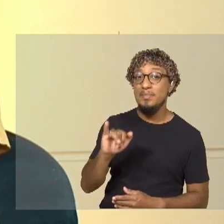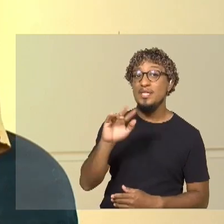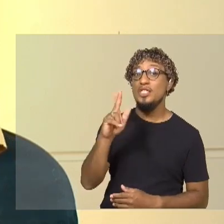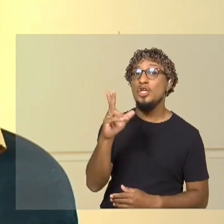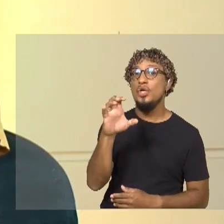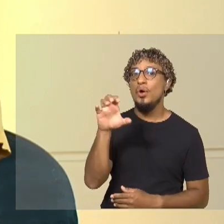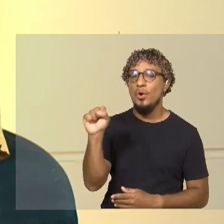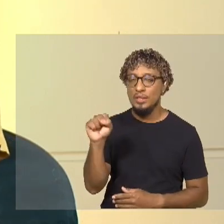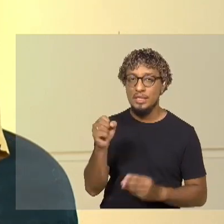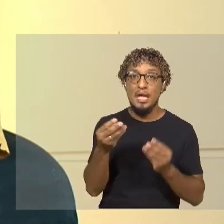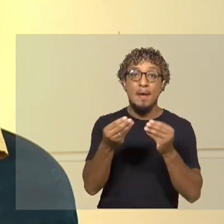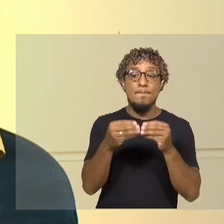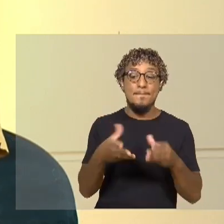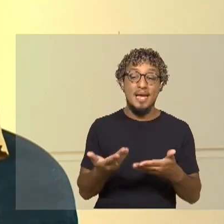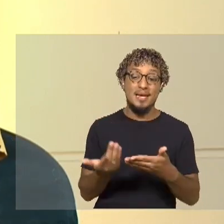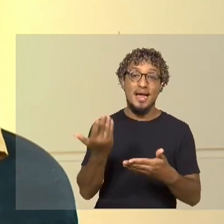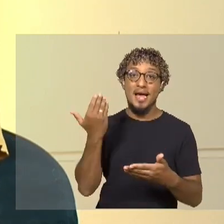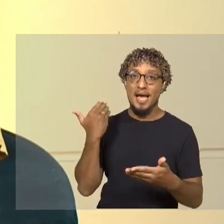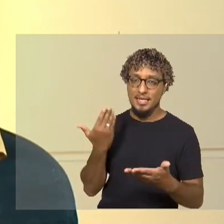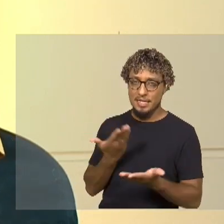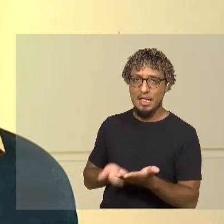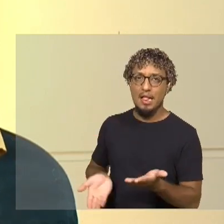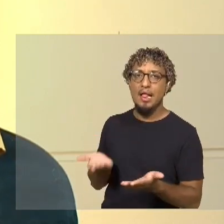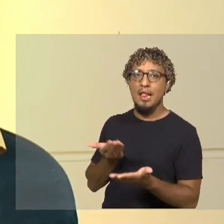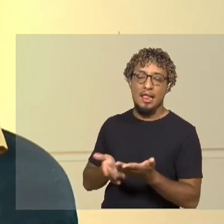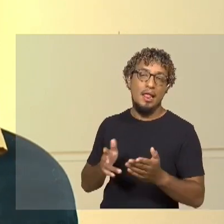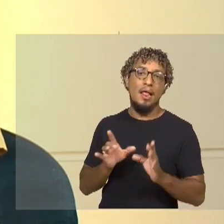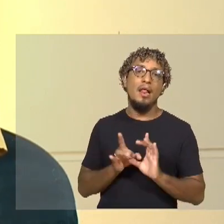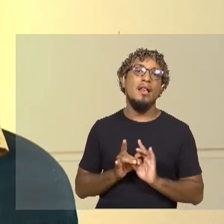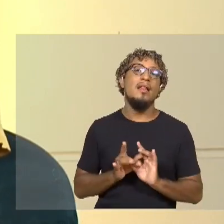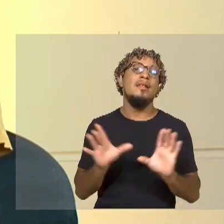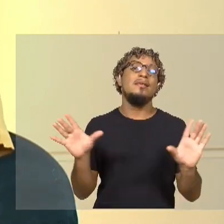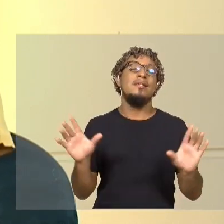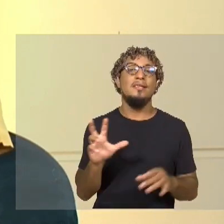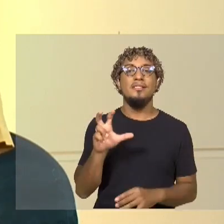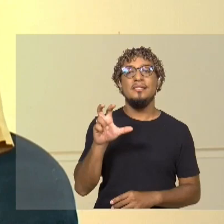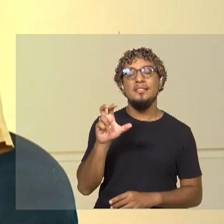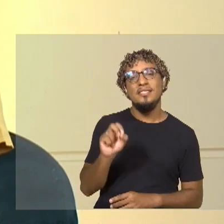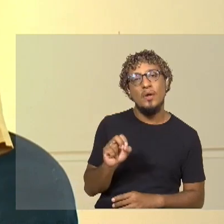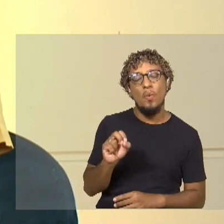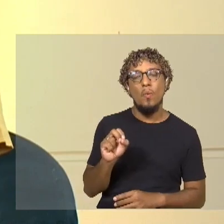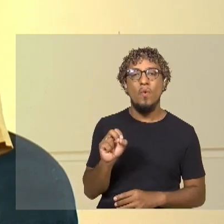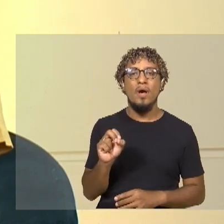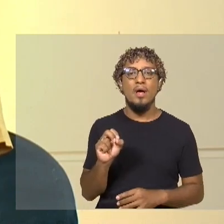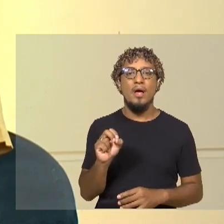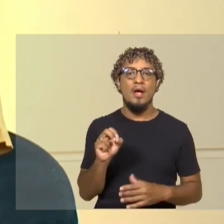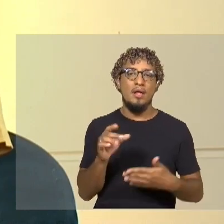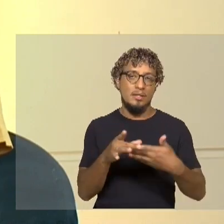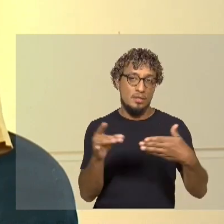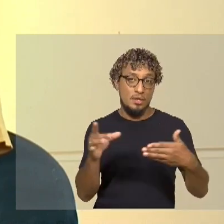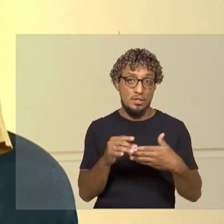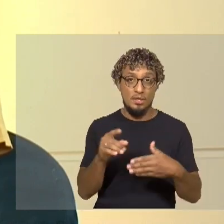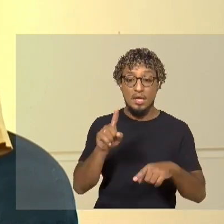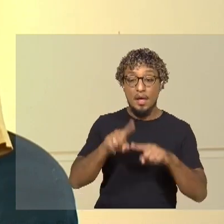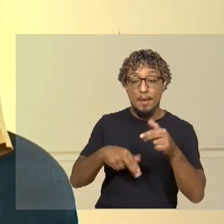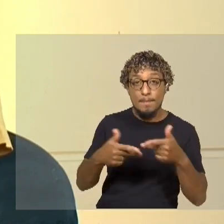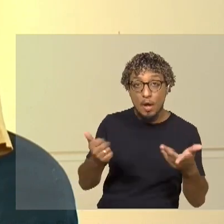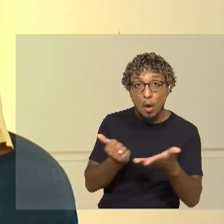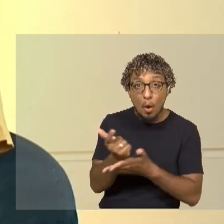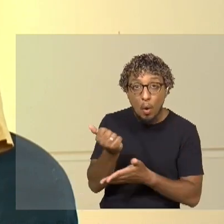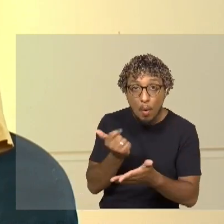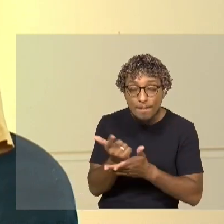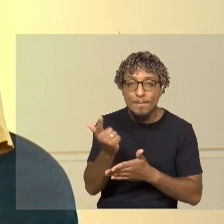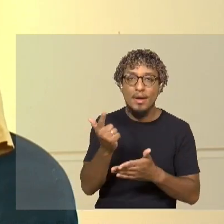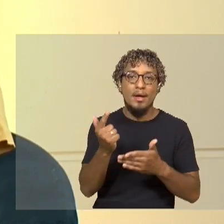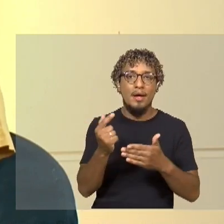a perda de arrecadação que ela tem com essa isenção de 50, dos produtos até